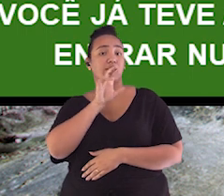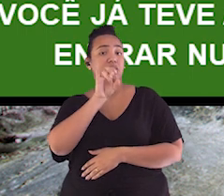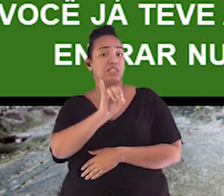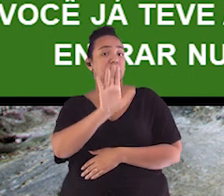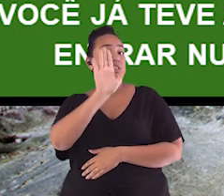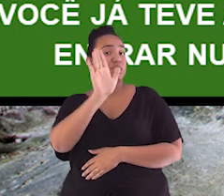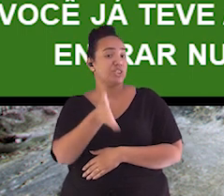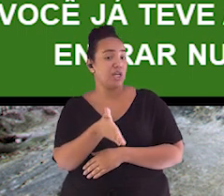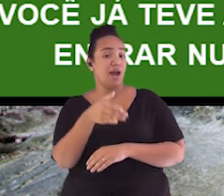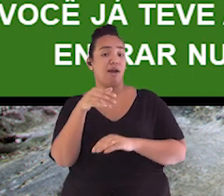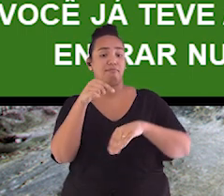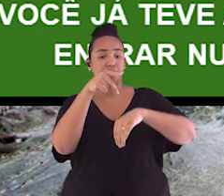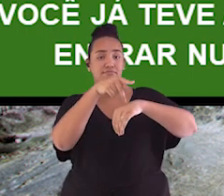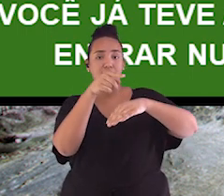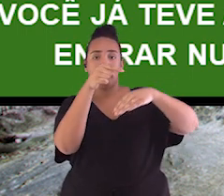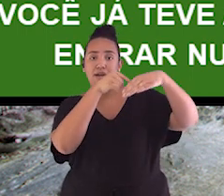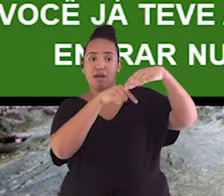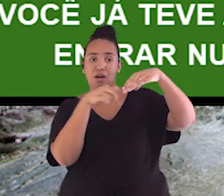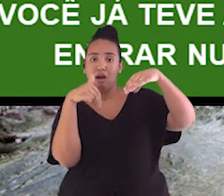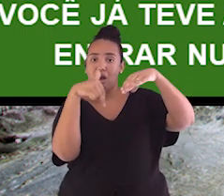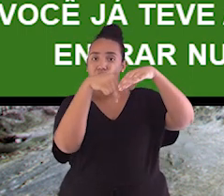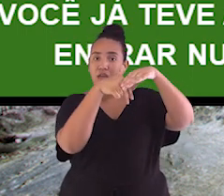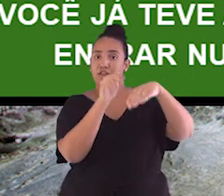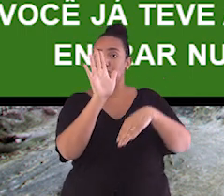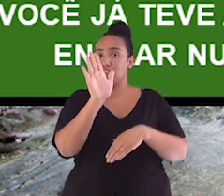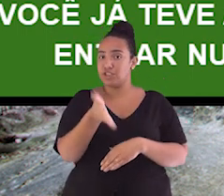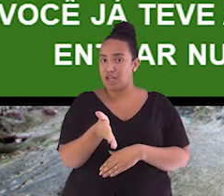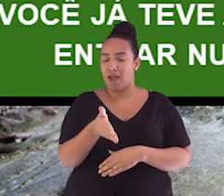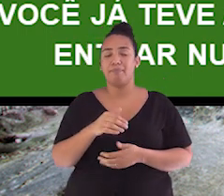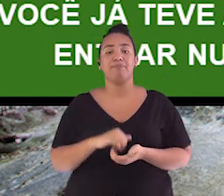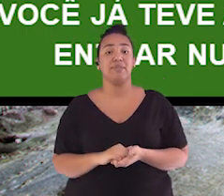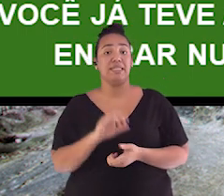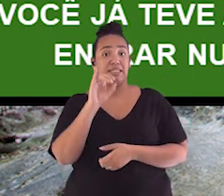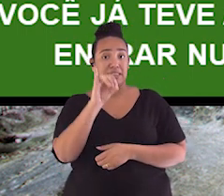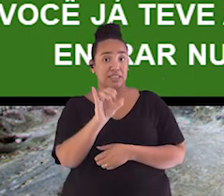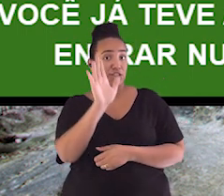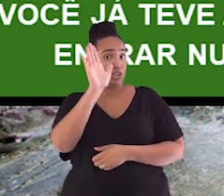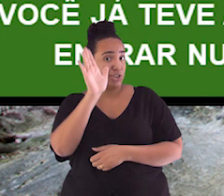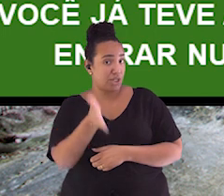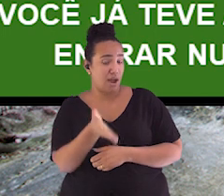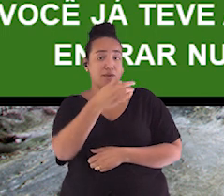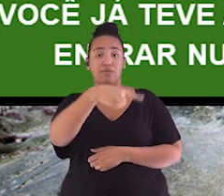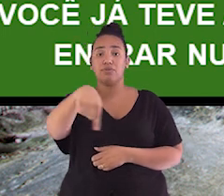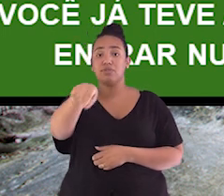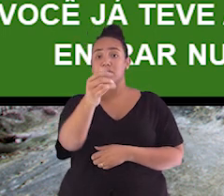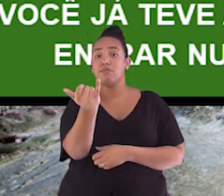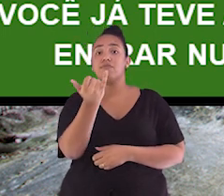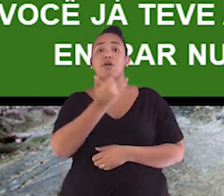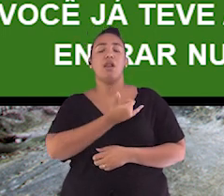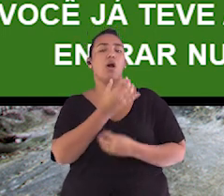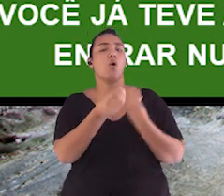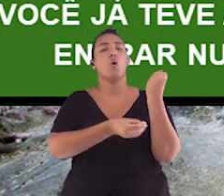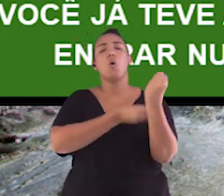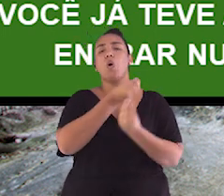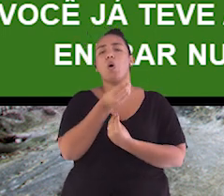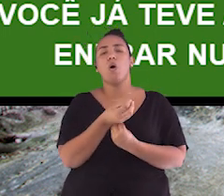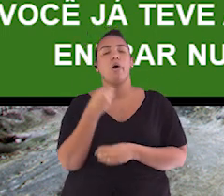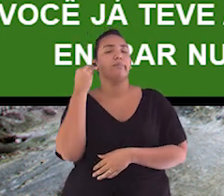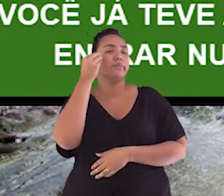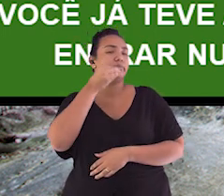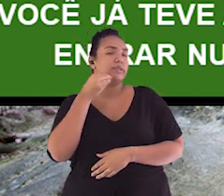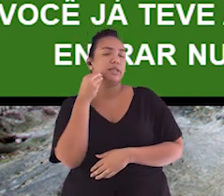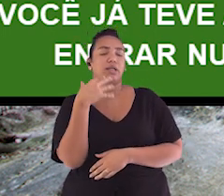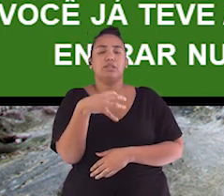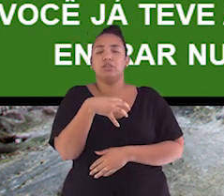a experiência de entrar numa caverna. Se você já foi, você vai me contar como que foi e o que você sentiu